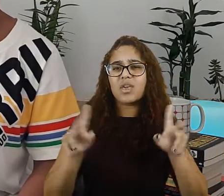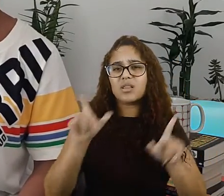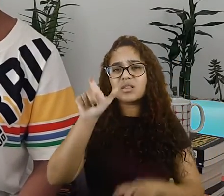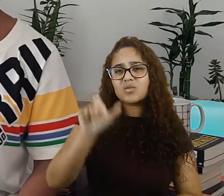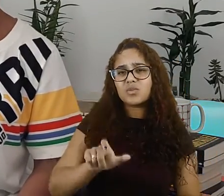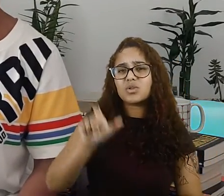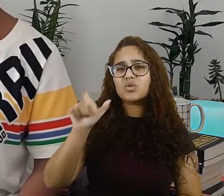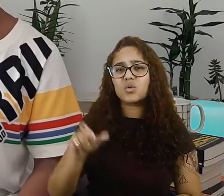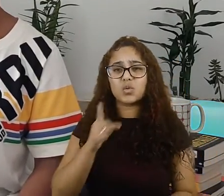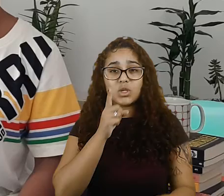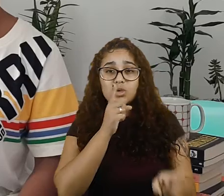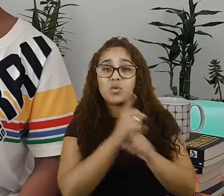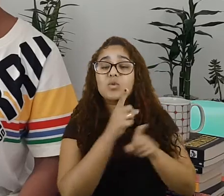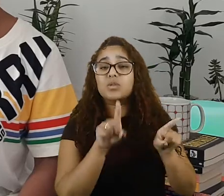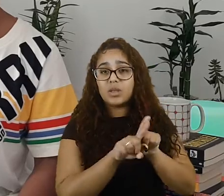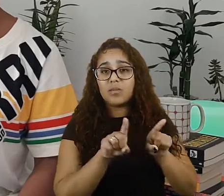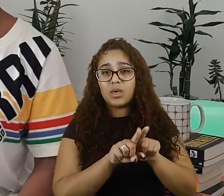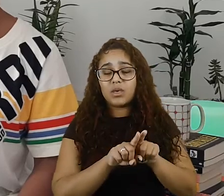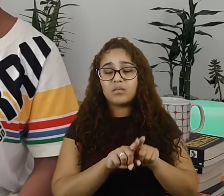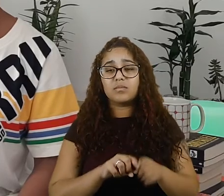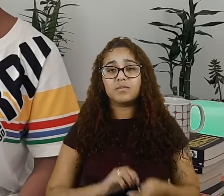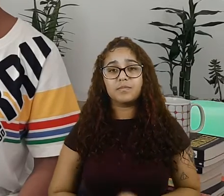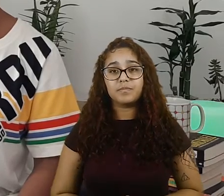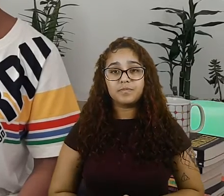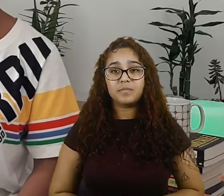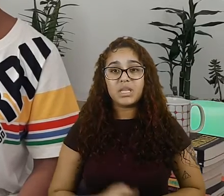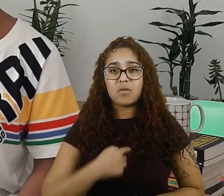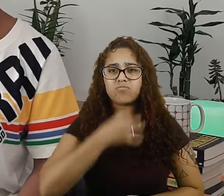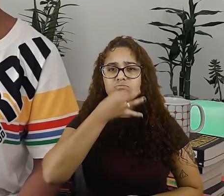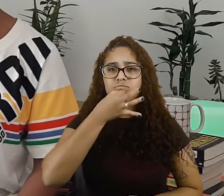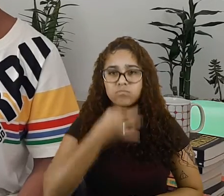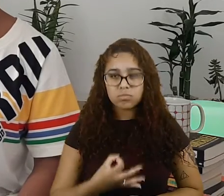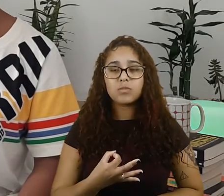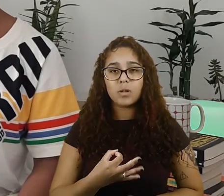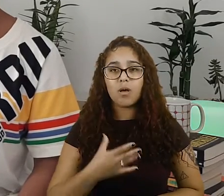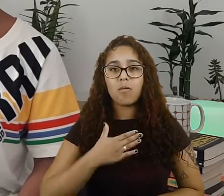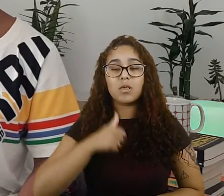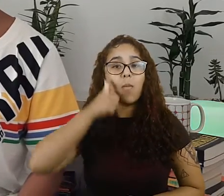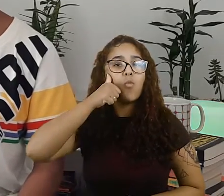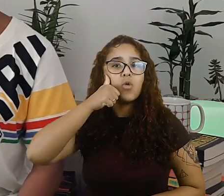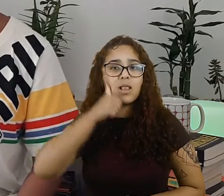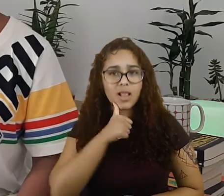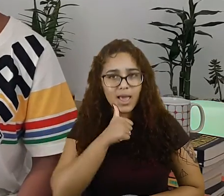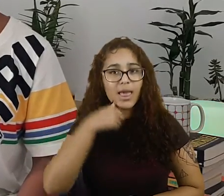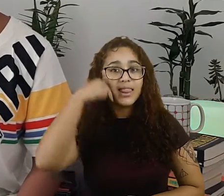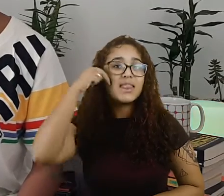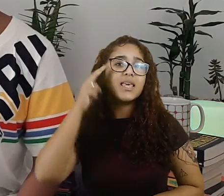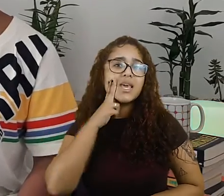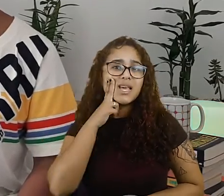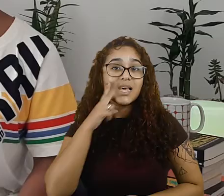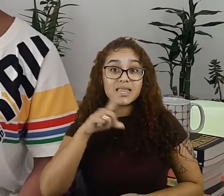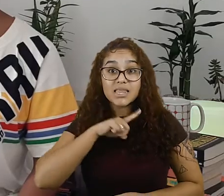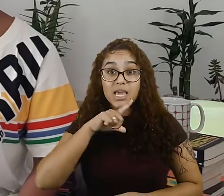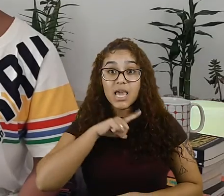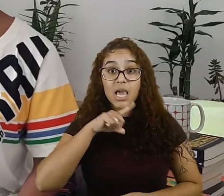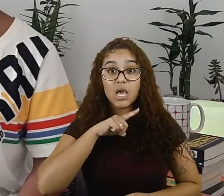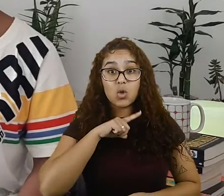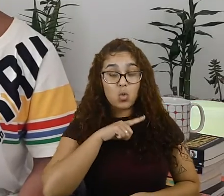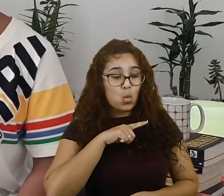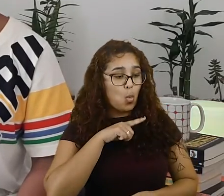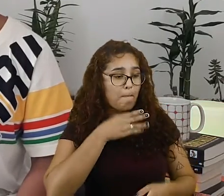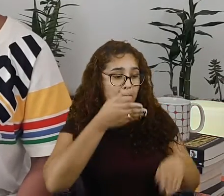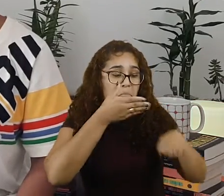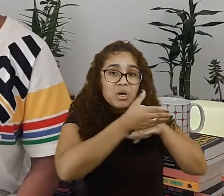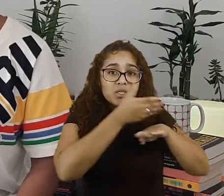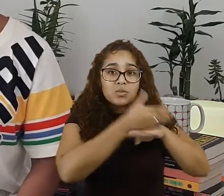nossos encontros. E digo com toda a convicção que ser uma menina negra, tendo acessado